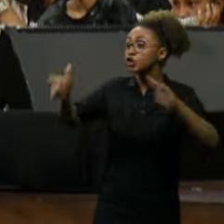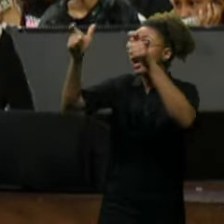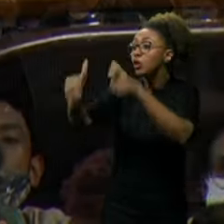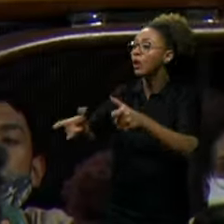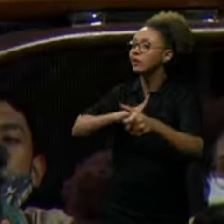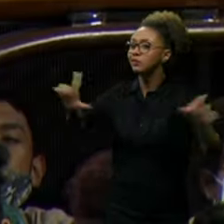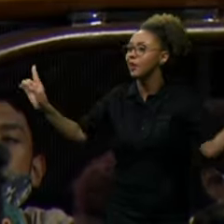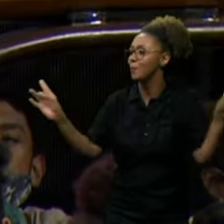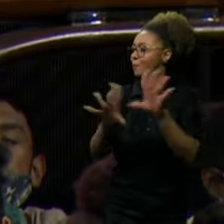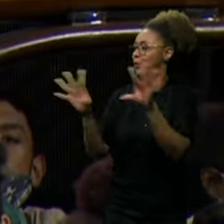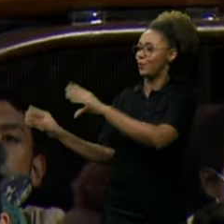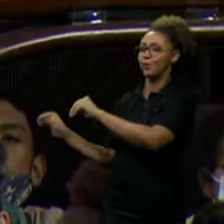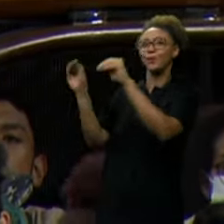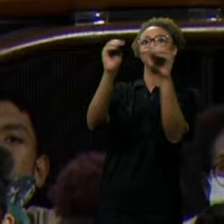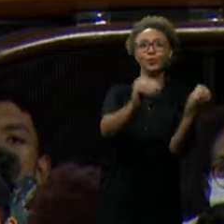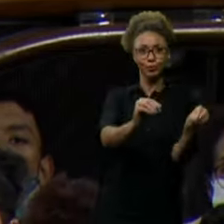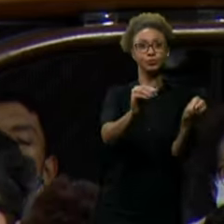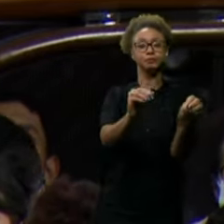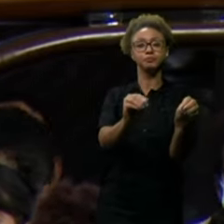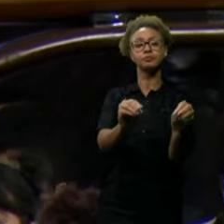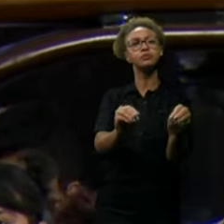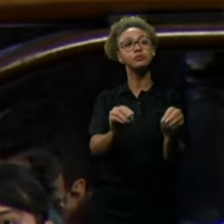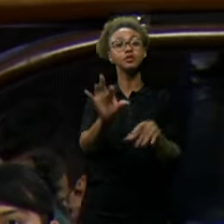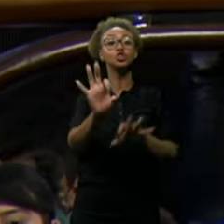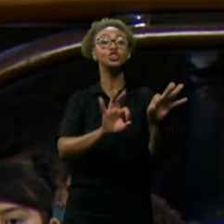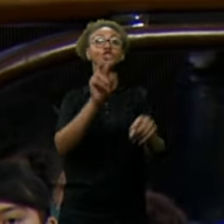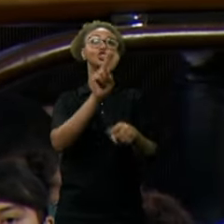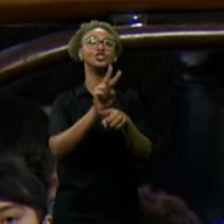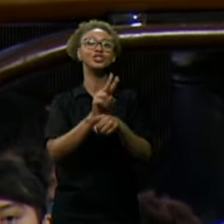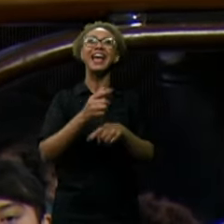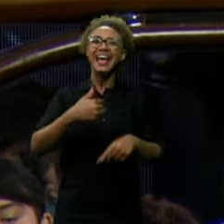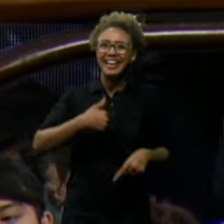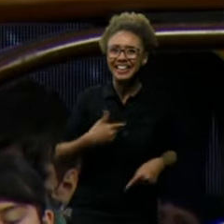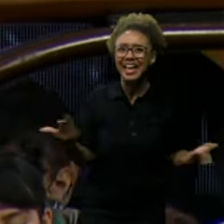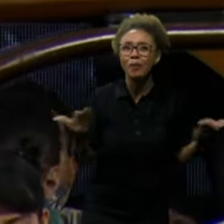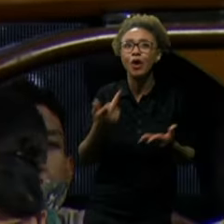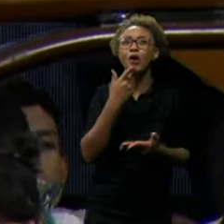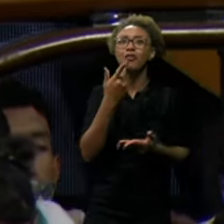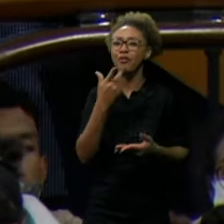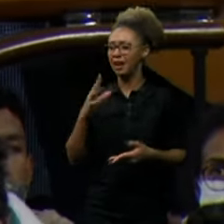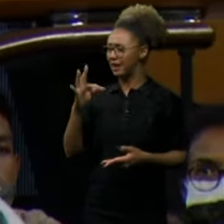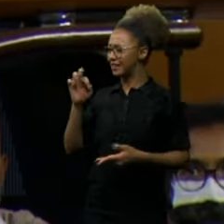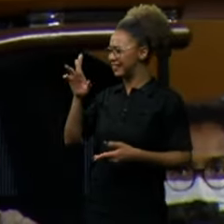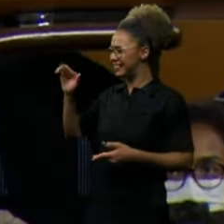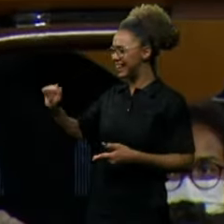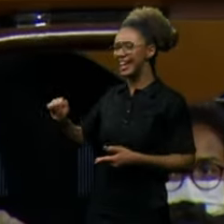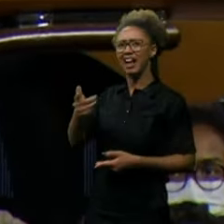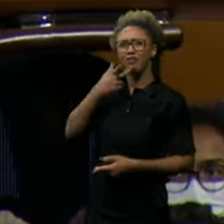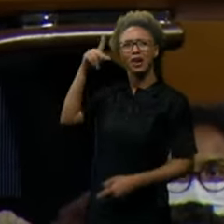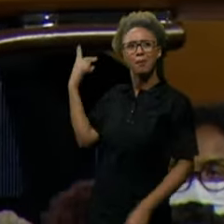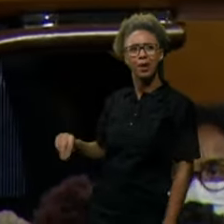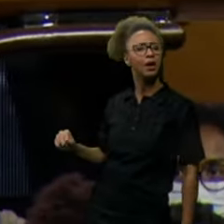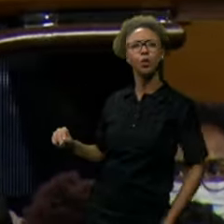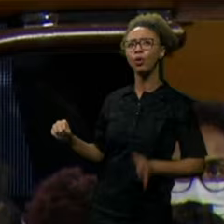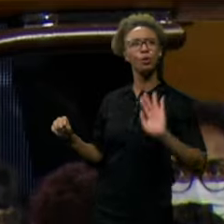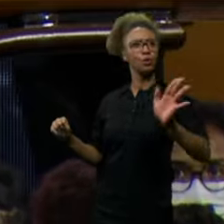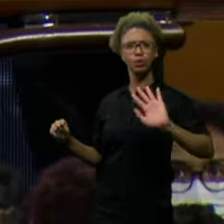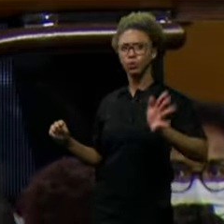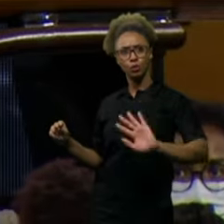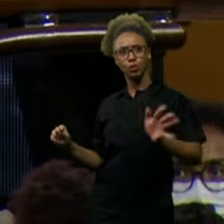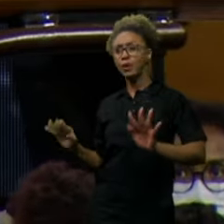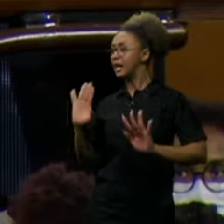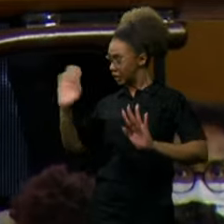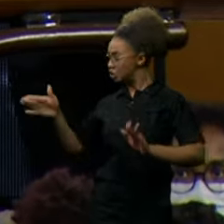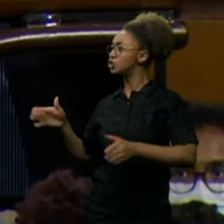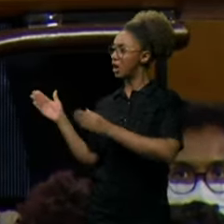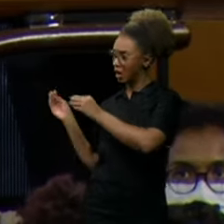já tinha um lugar pré-determinado para onde chegar é por isso que eu não tenho coragem de falar mal de E ai que Abraão Mesmo não tendo ele chegado